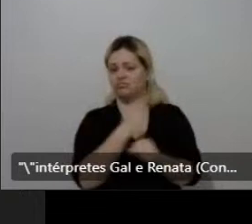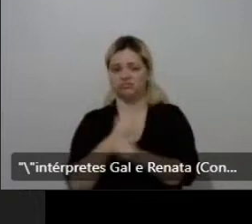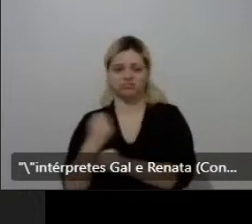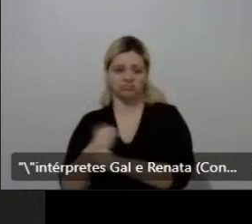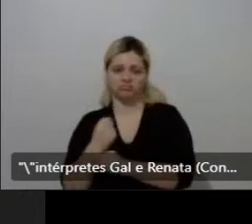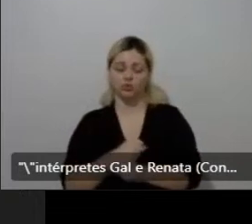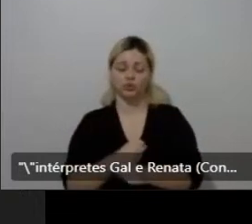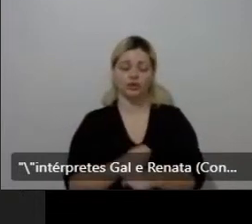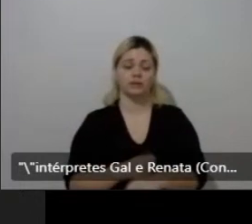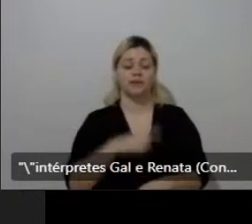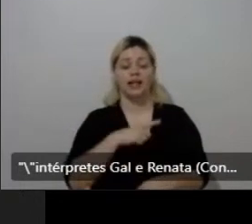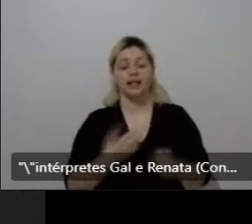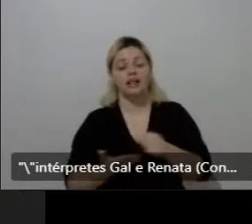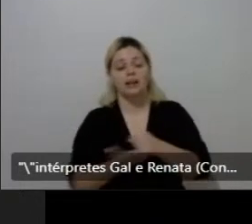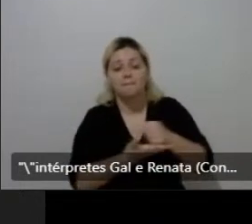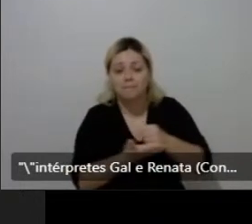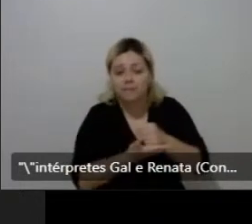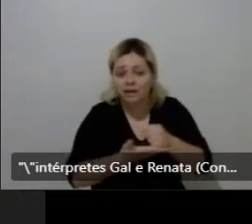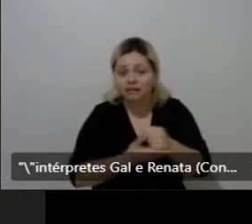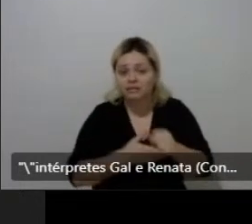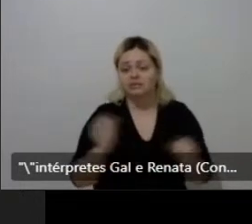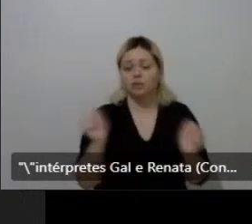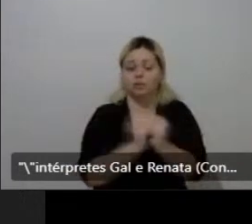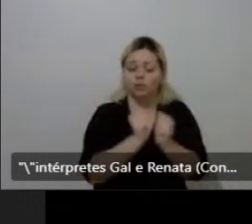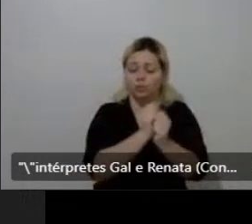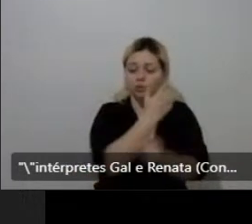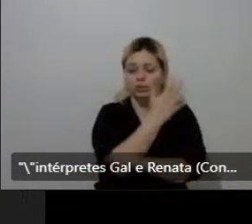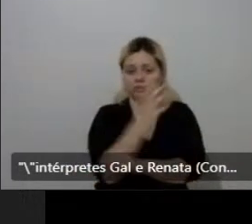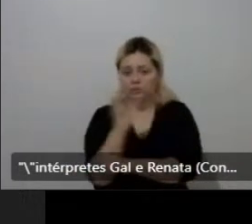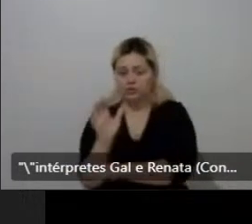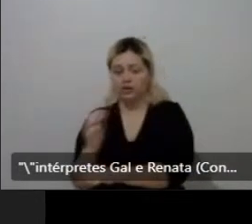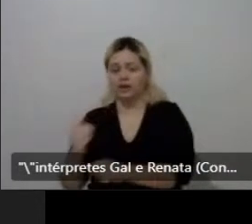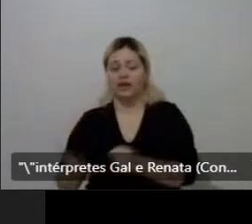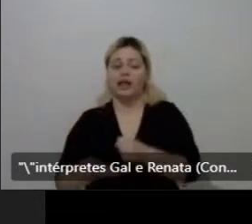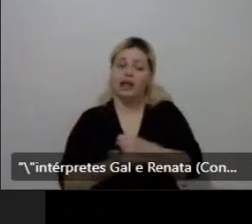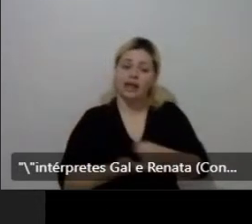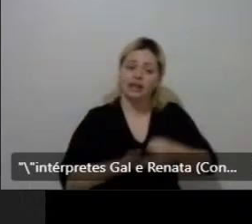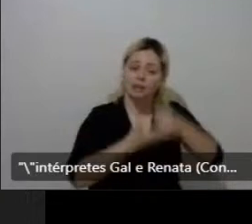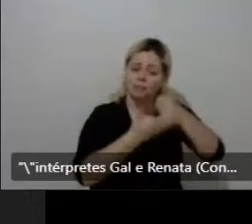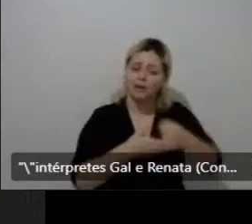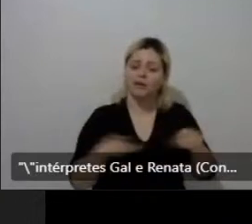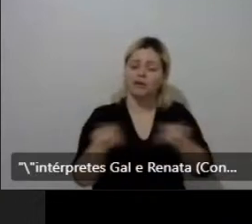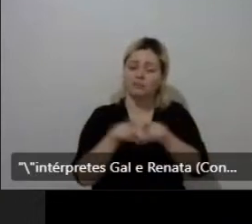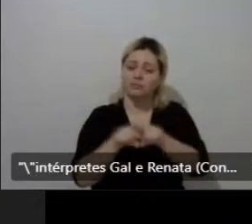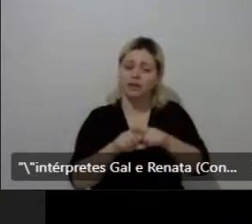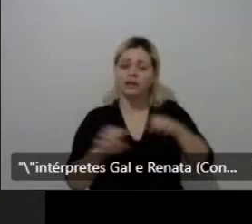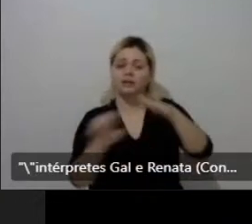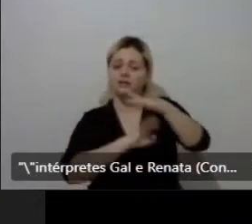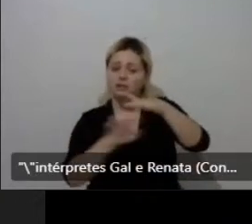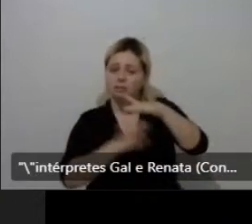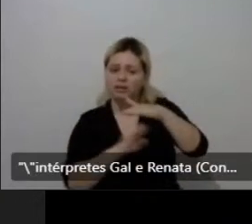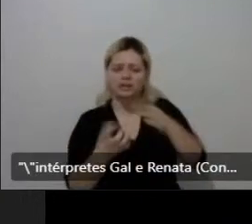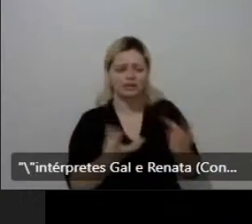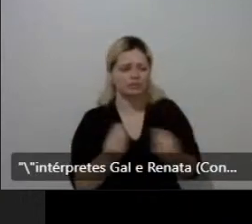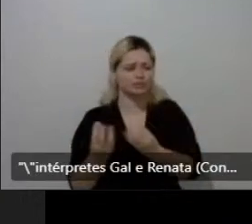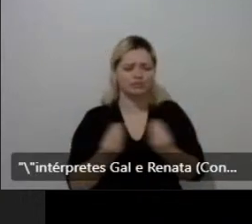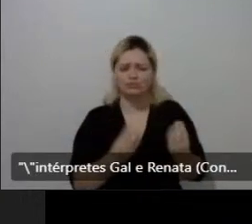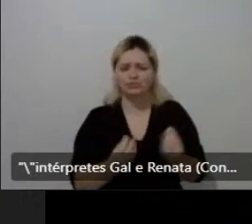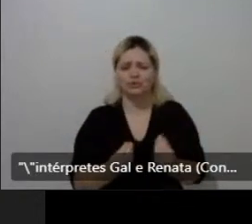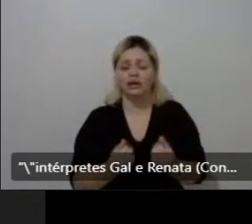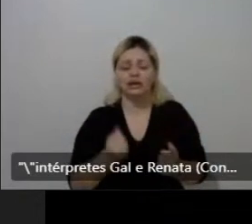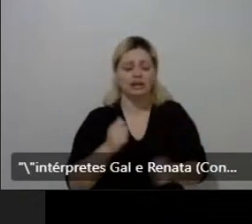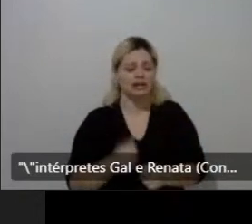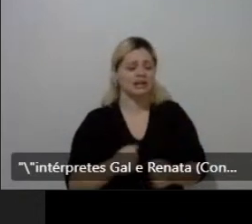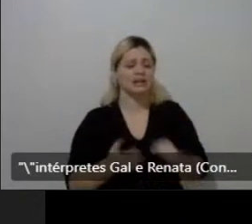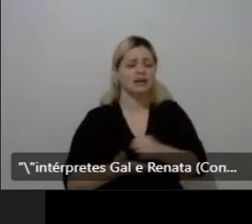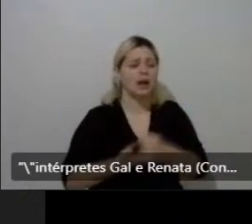Meio Ambiente. Ela é apoiada, assim como o presidente também, por diversos empresários que apoiam essa política de morte,